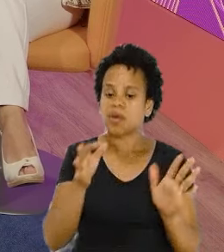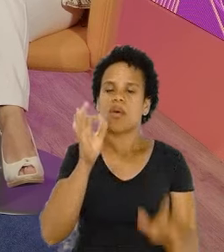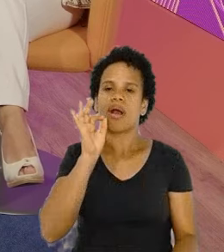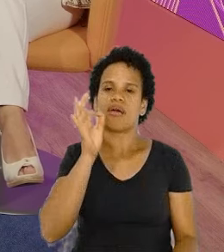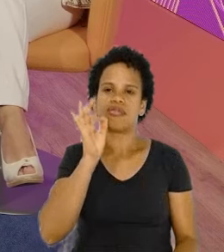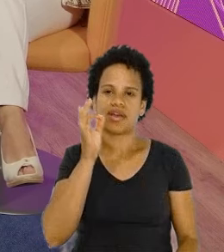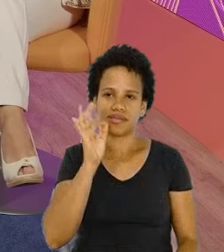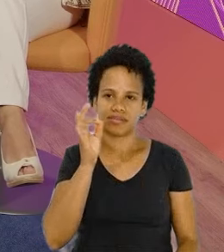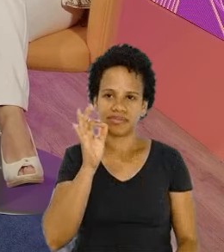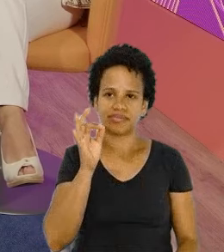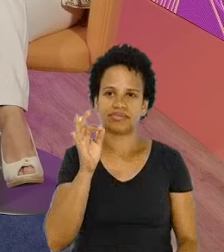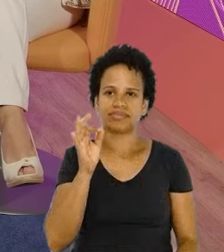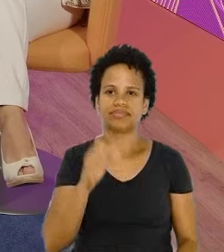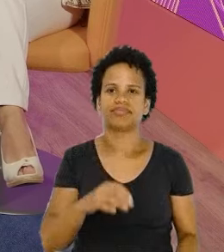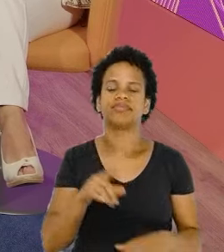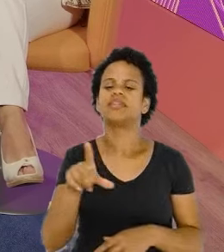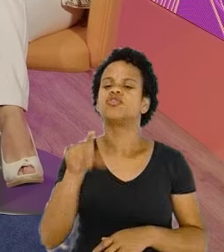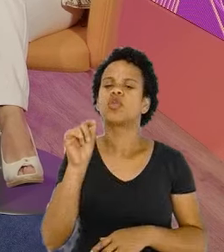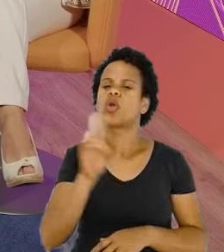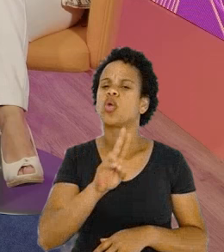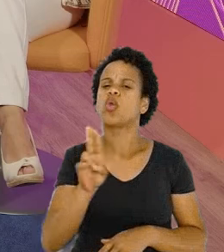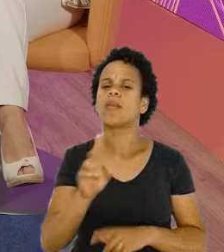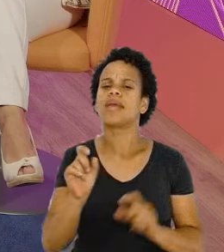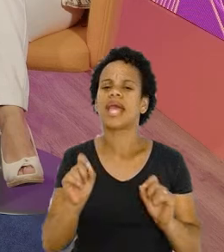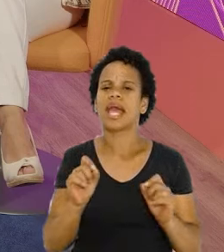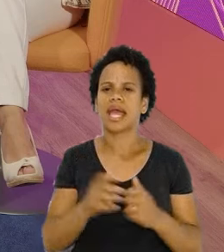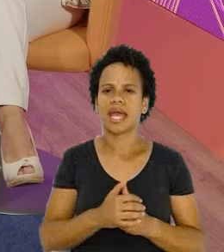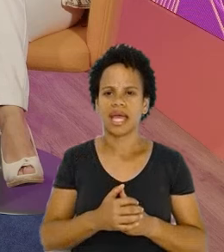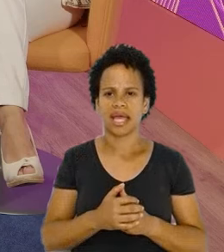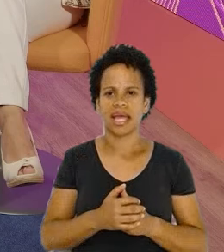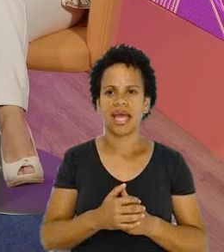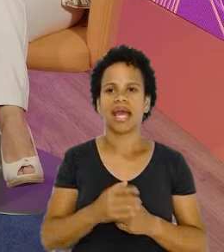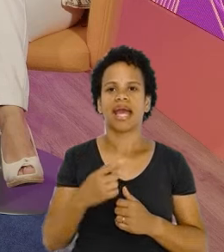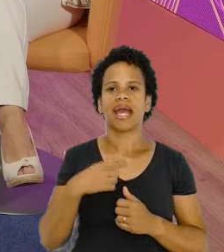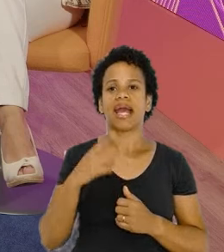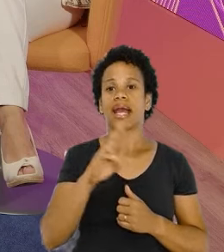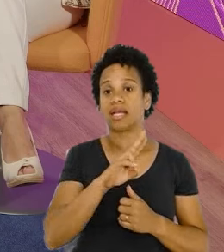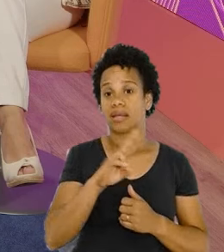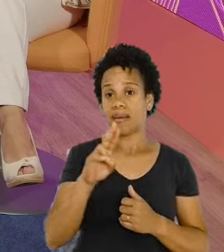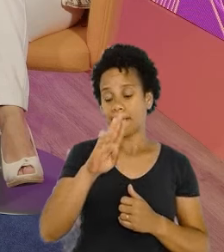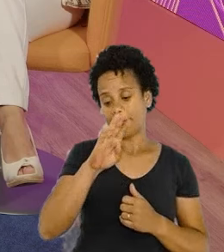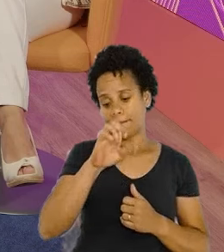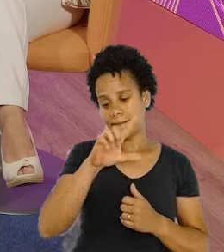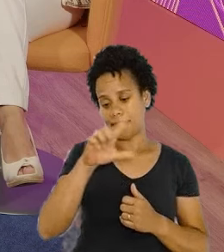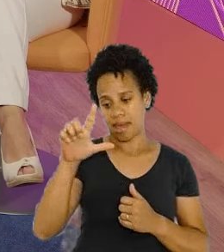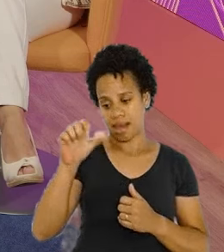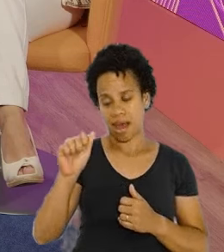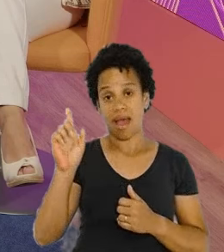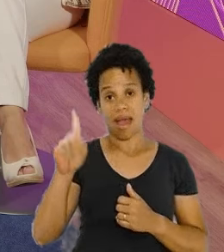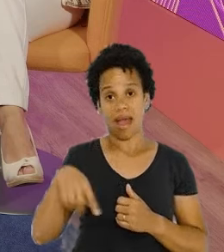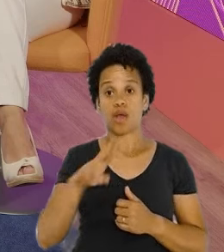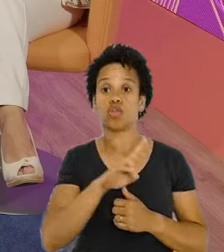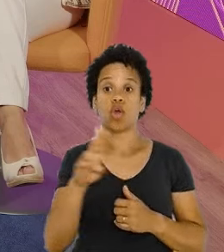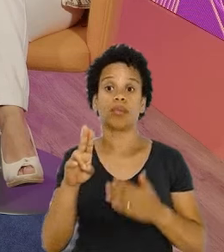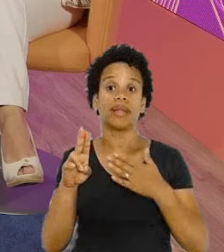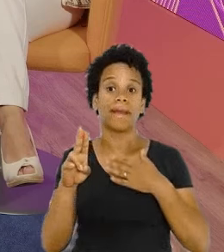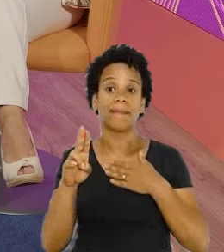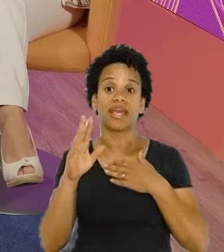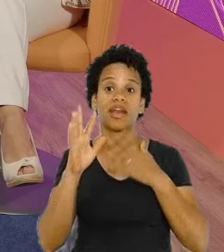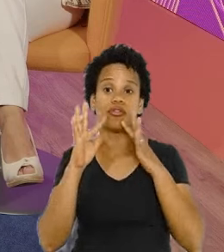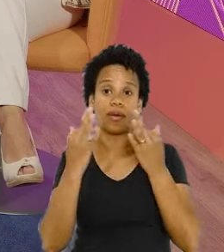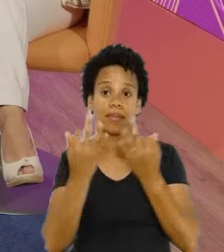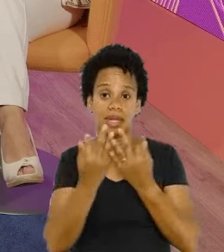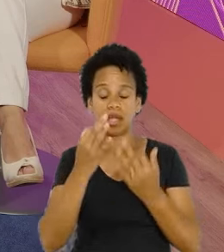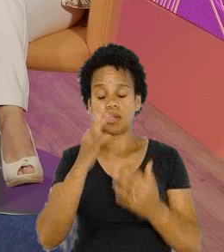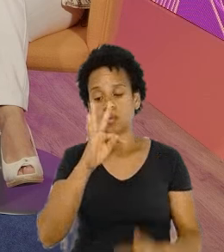a Jésica es nome é porquea o super nome é minha família